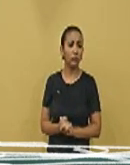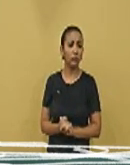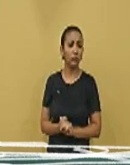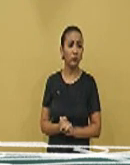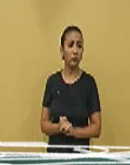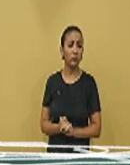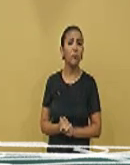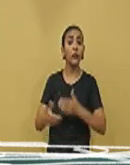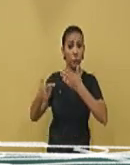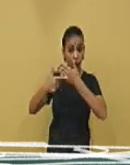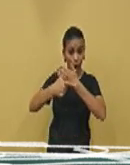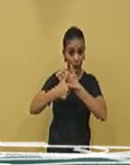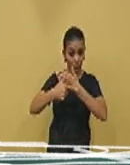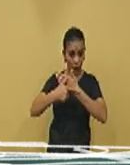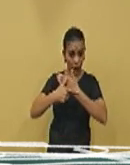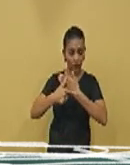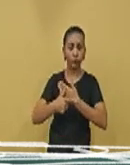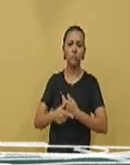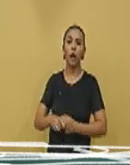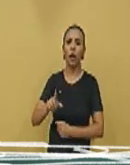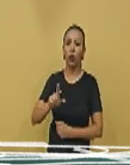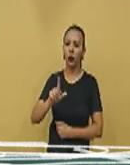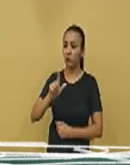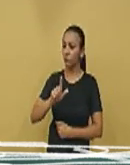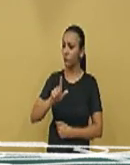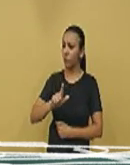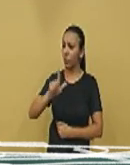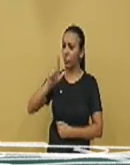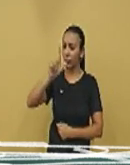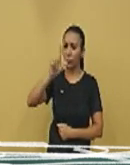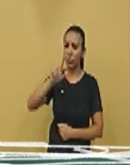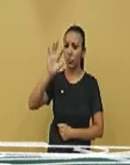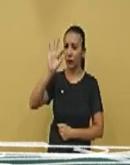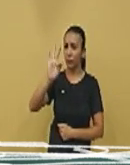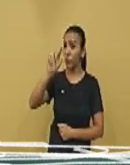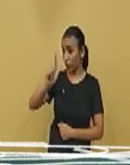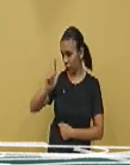A função gratificada, quando ela é dada para